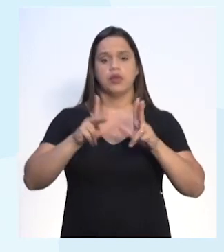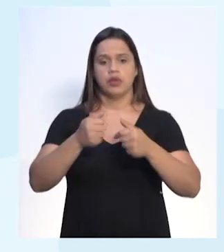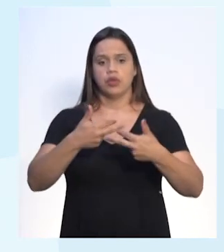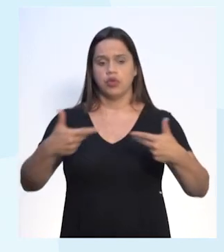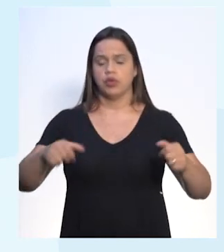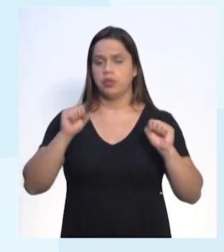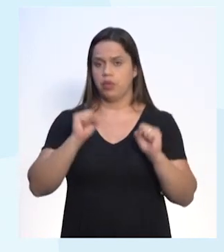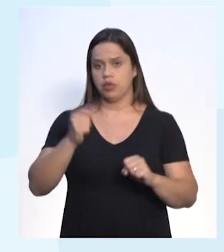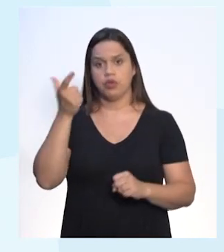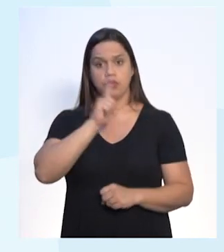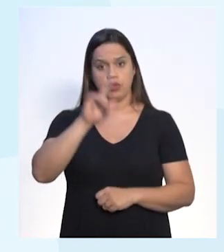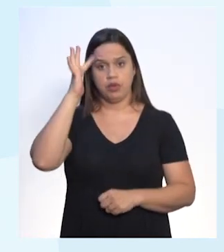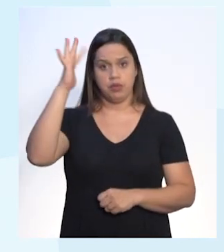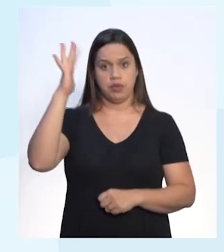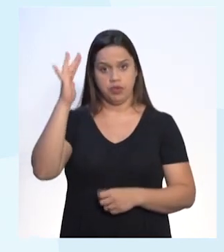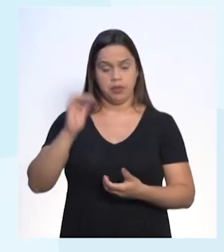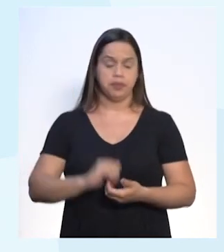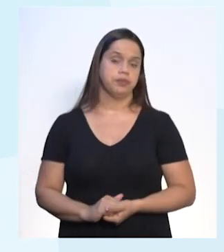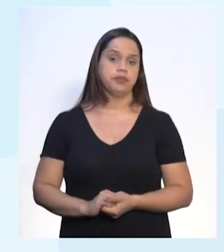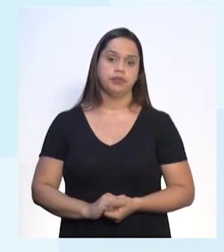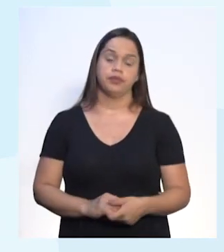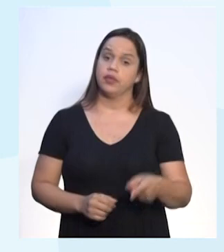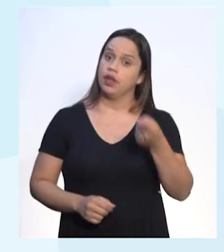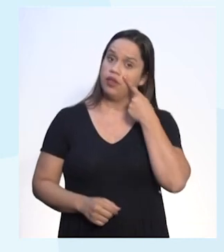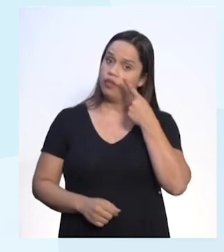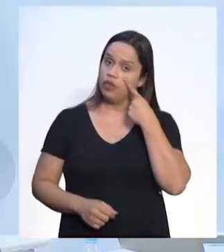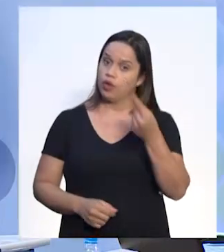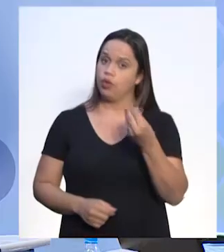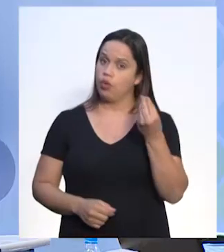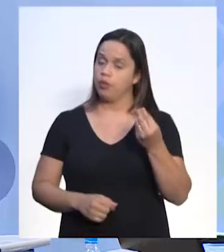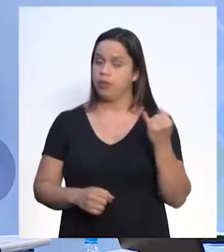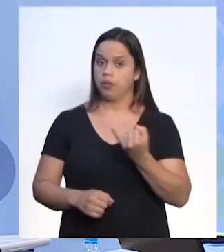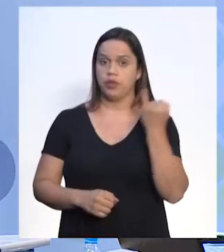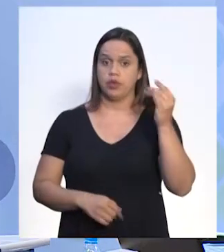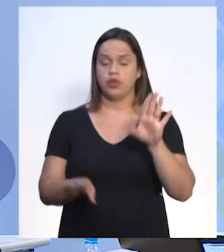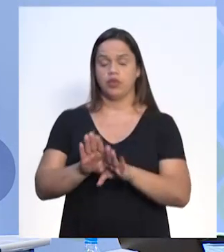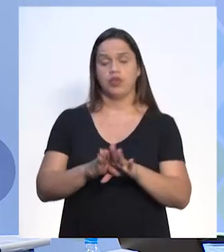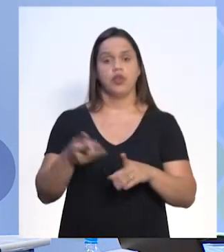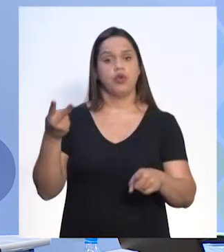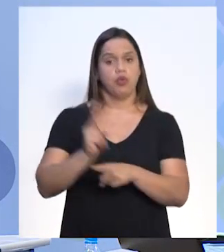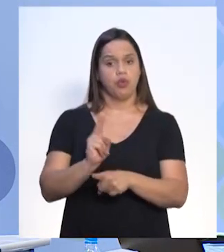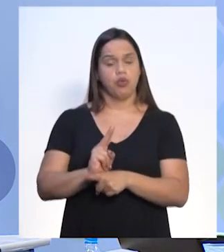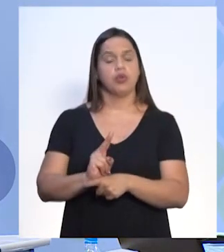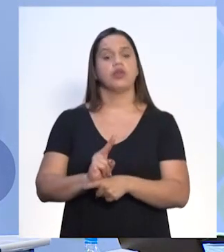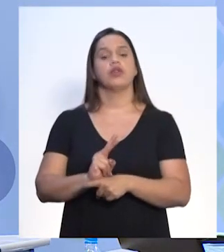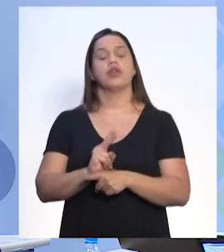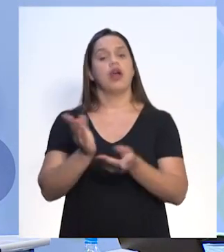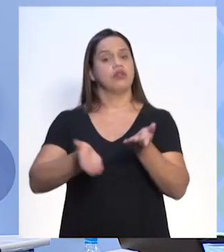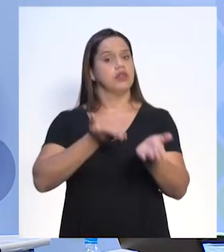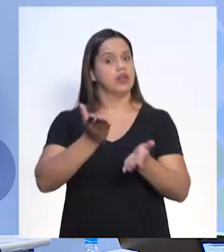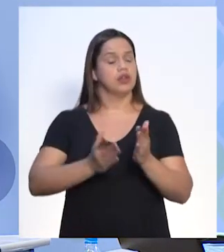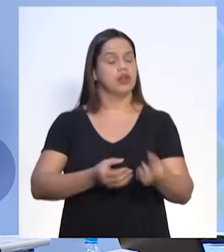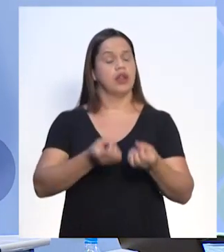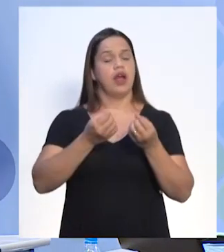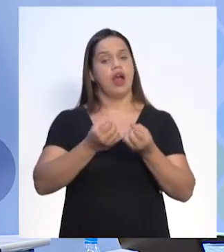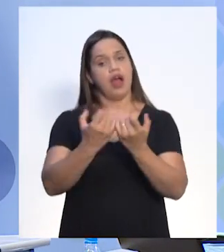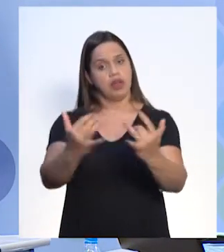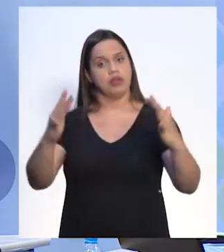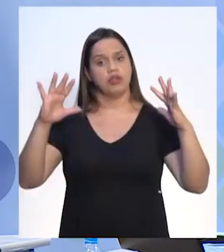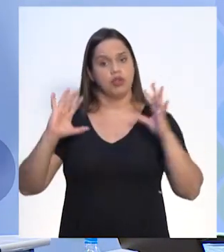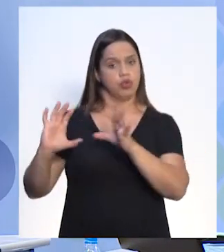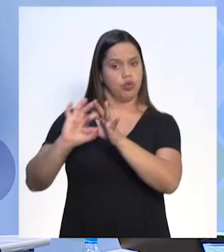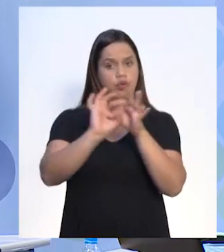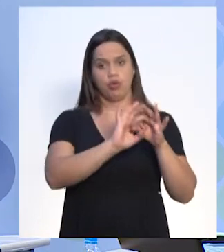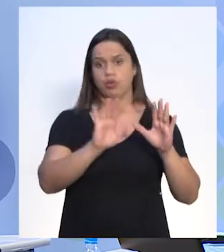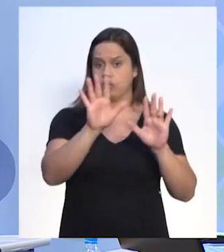possa imaginar. Então veja a importância dessa manutenção e de se preservar a natureza num contexto